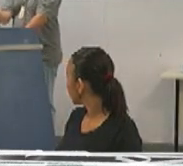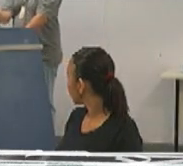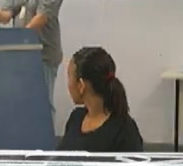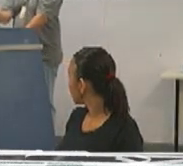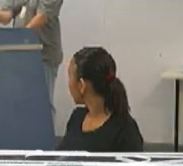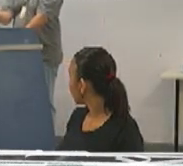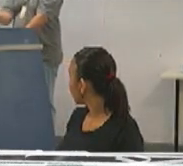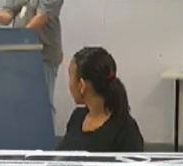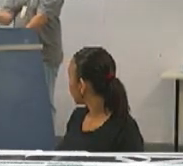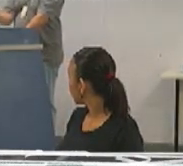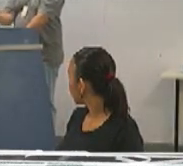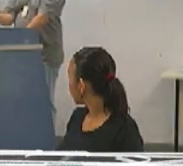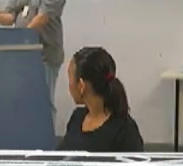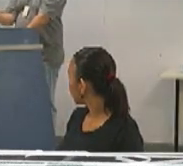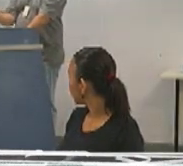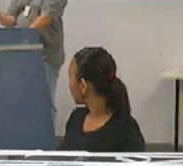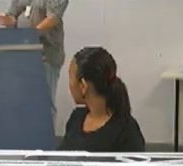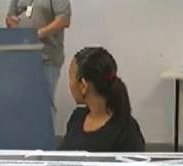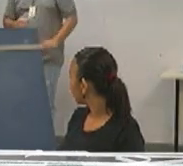Tá bom assim?